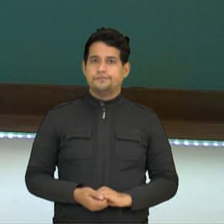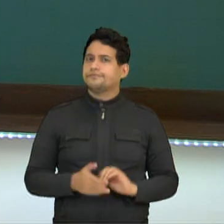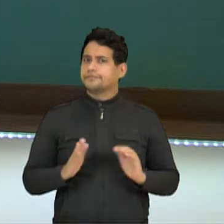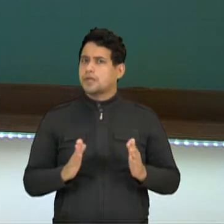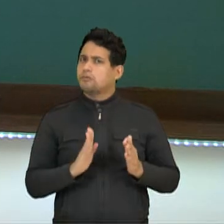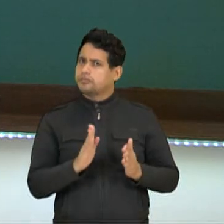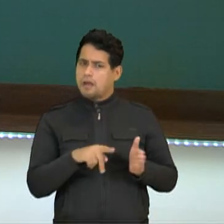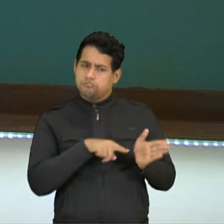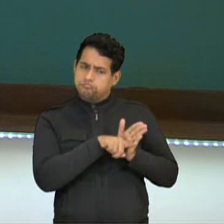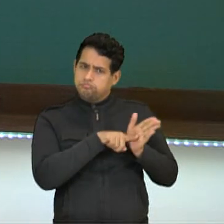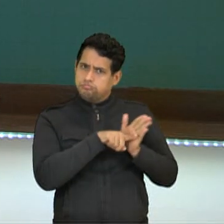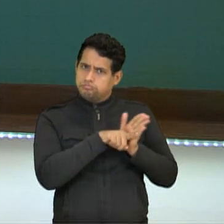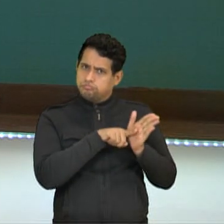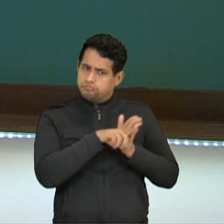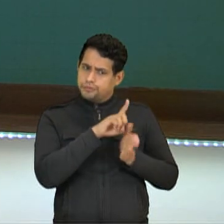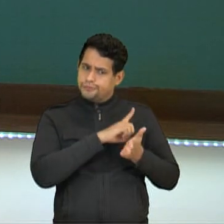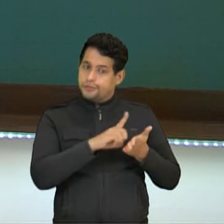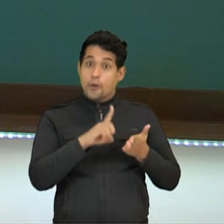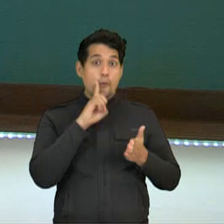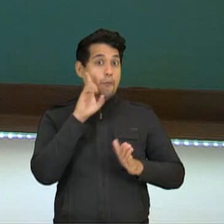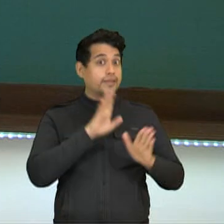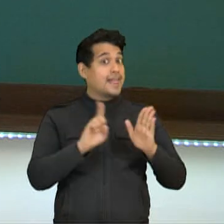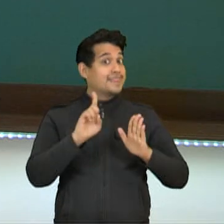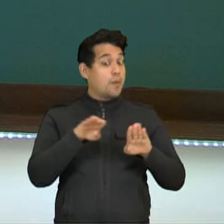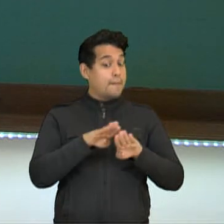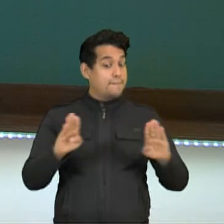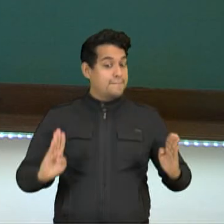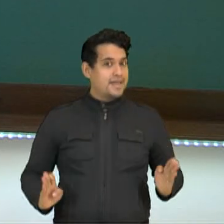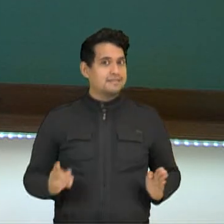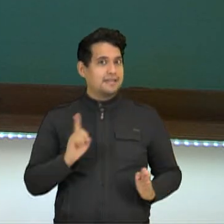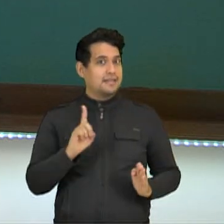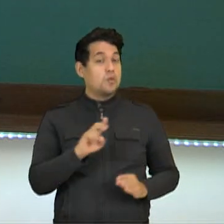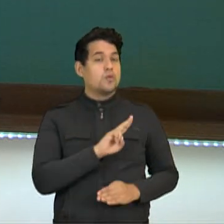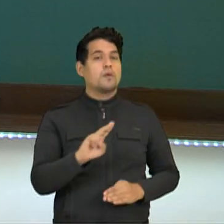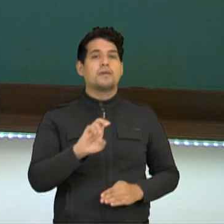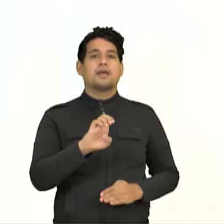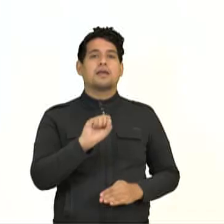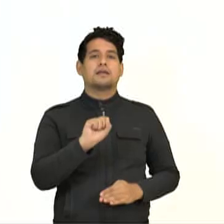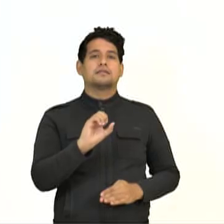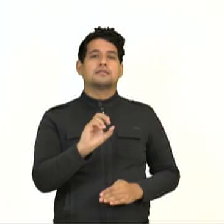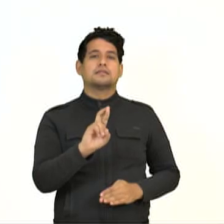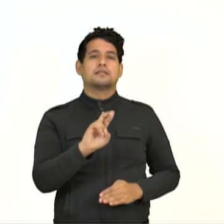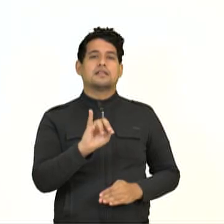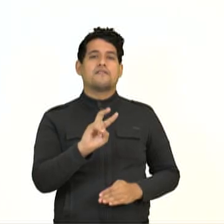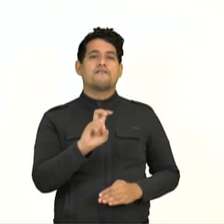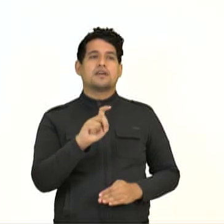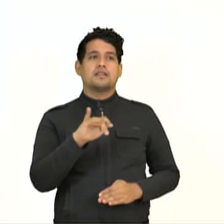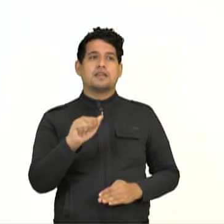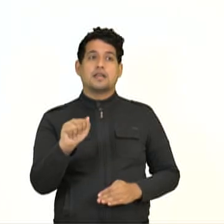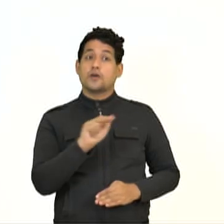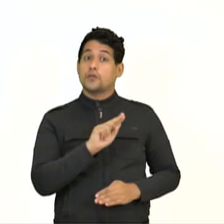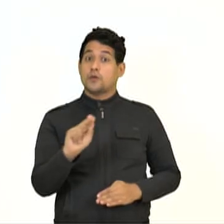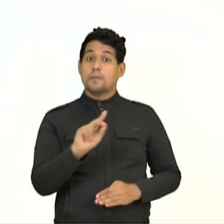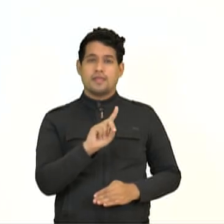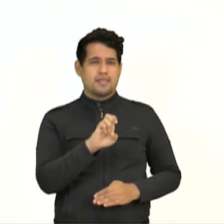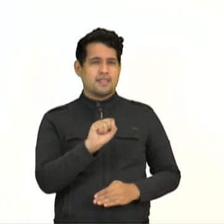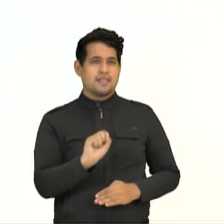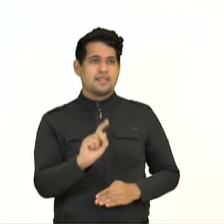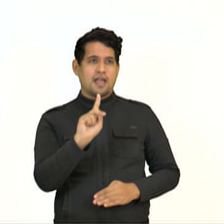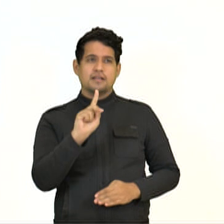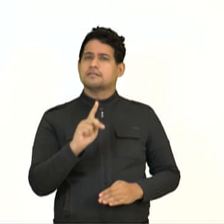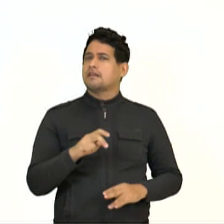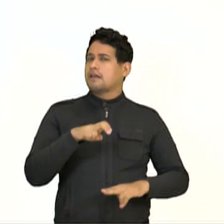Procurando no dicionário, então cuidado, não é uma mesa, é uma escrivaninha, então ela é chamada de desk. A minha